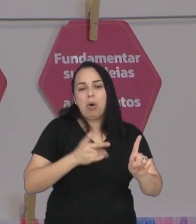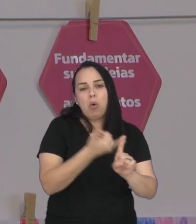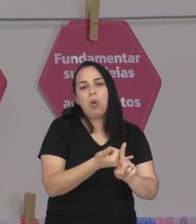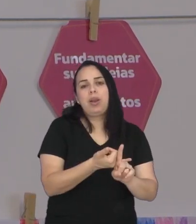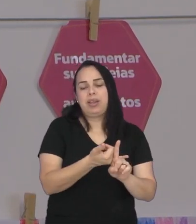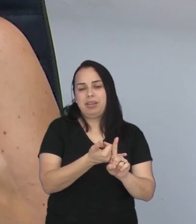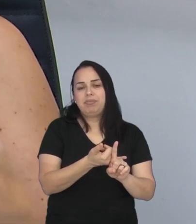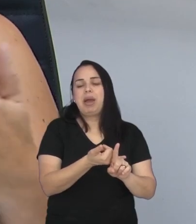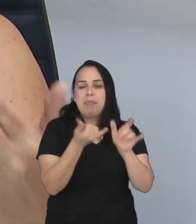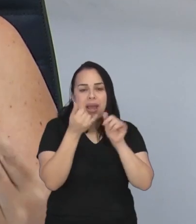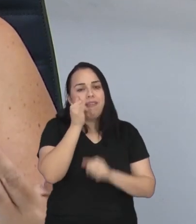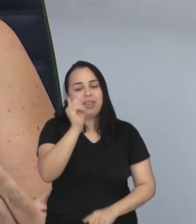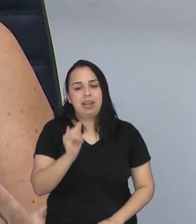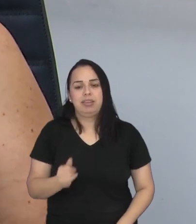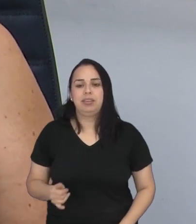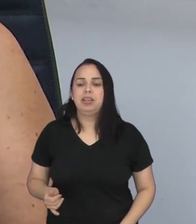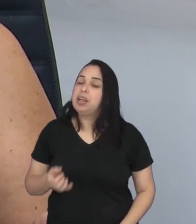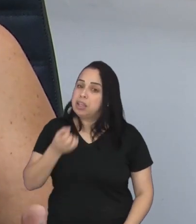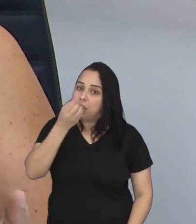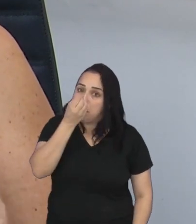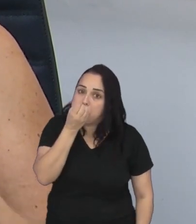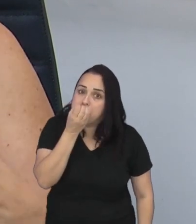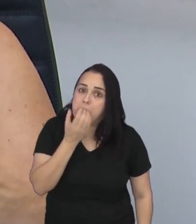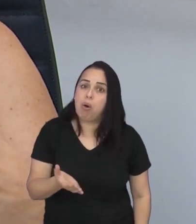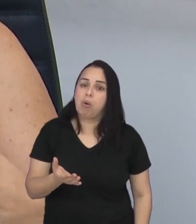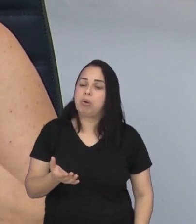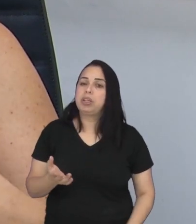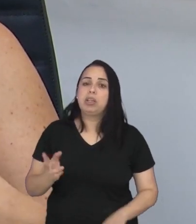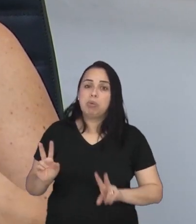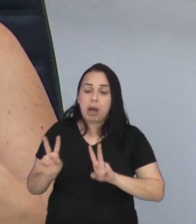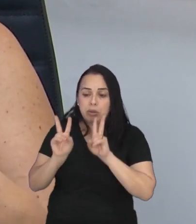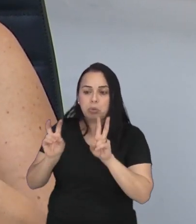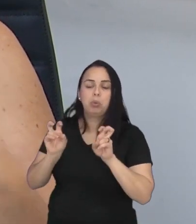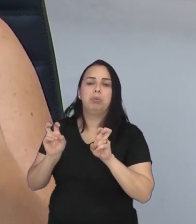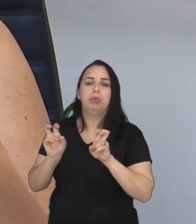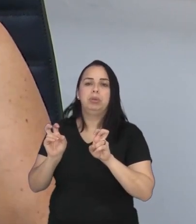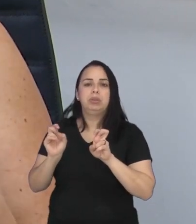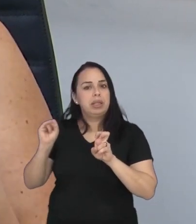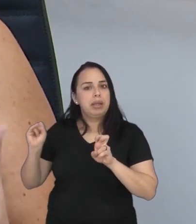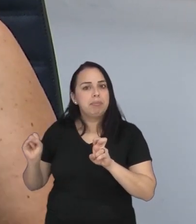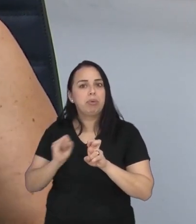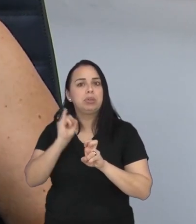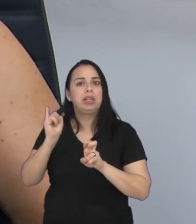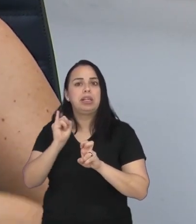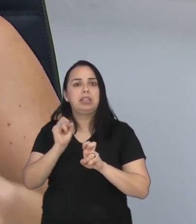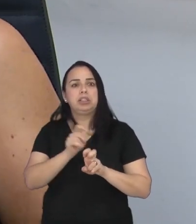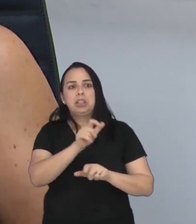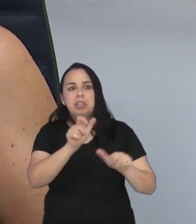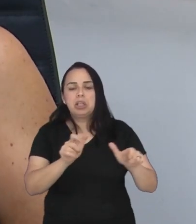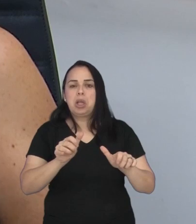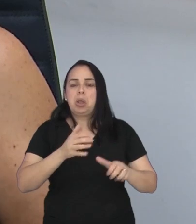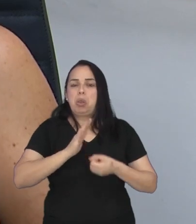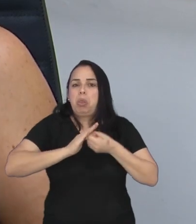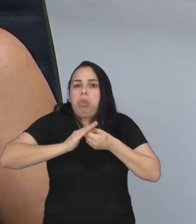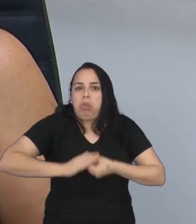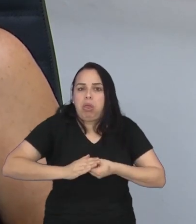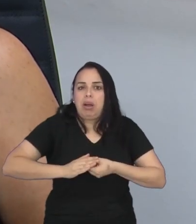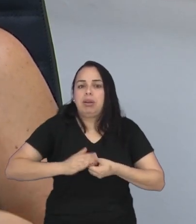seu contexto. Então é uma atuação assim que tenta abranger o máximo possível da realidade,